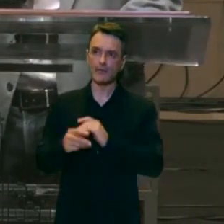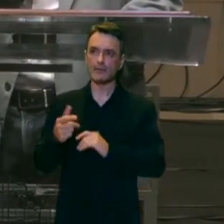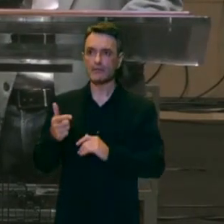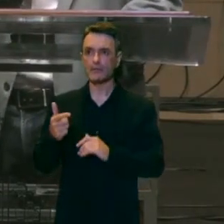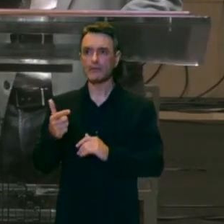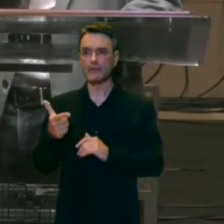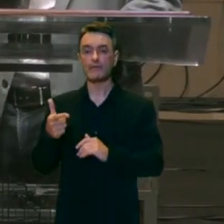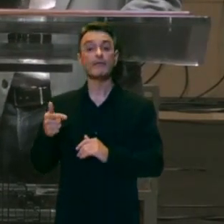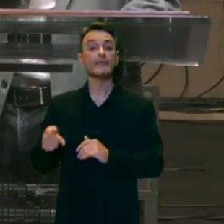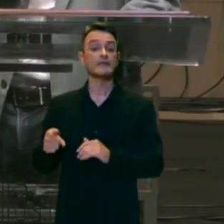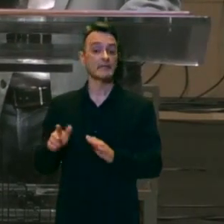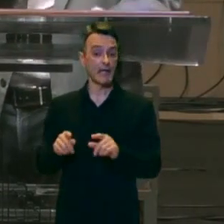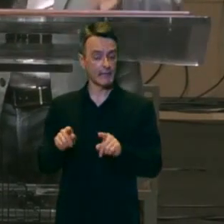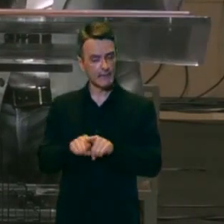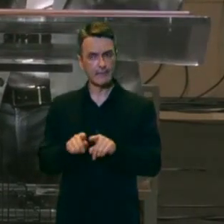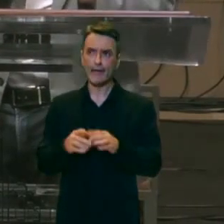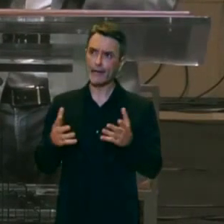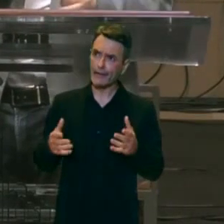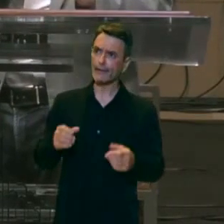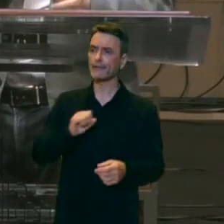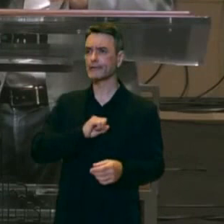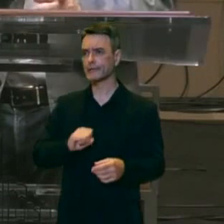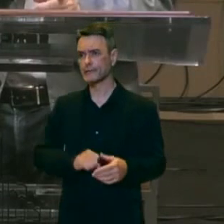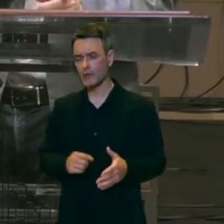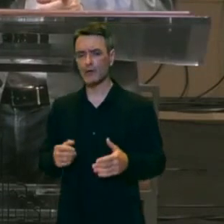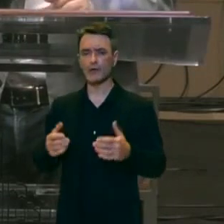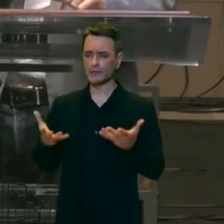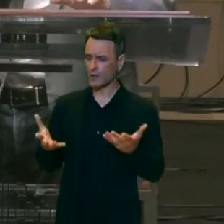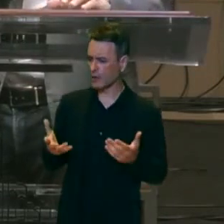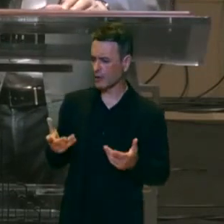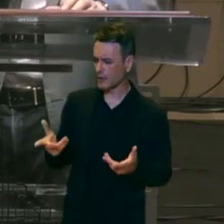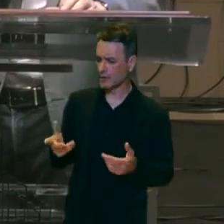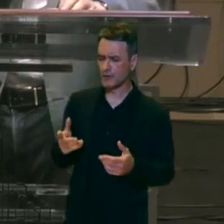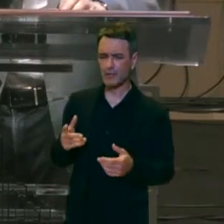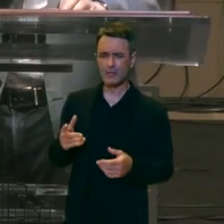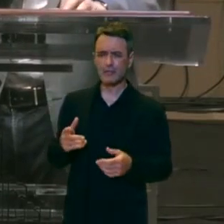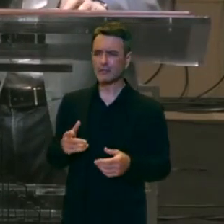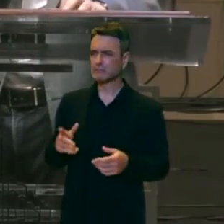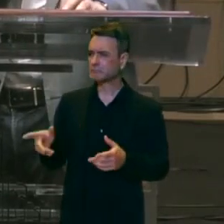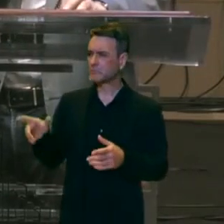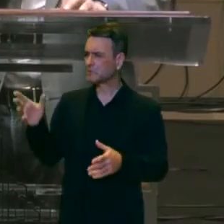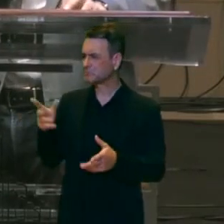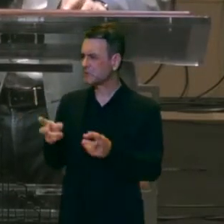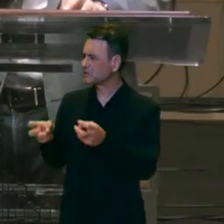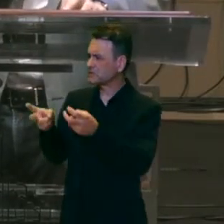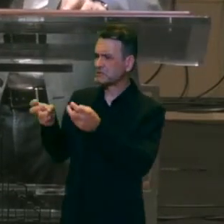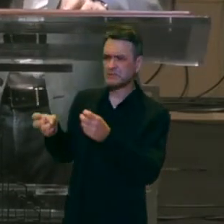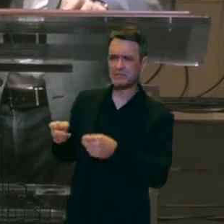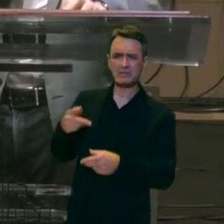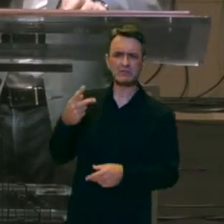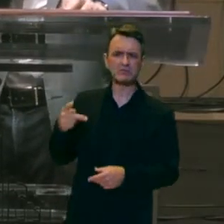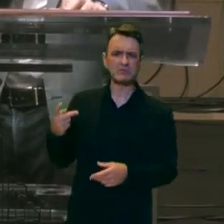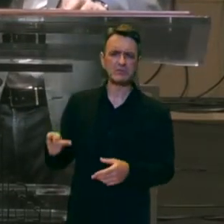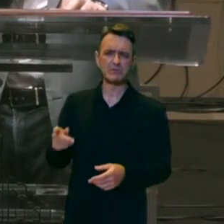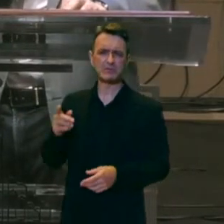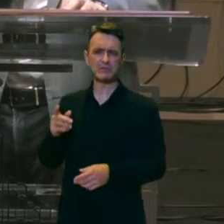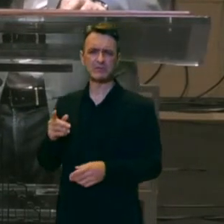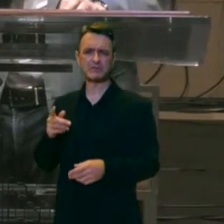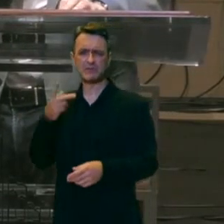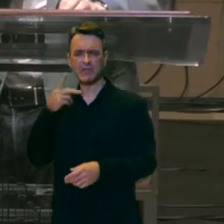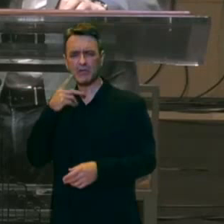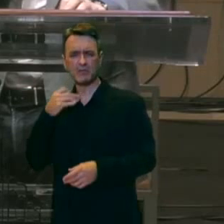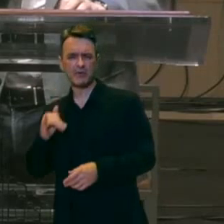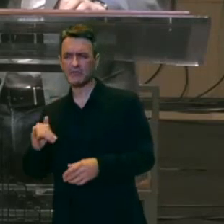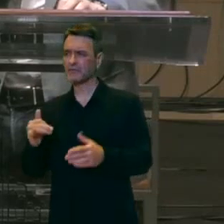esse povo, assim diz o Senhor: não ouçam os seus profetas que dizem que em breve os utensílios do templo